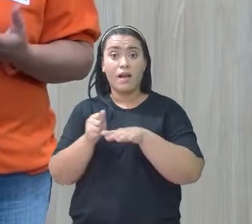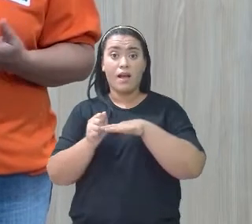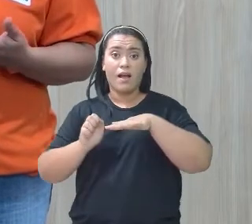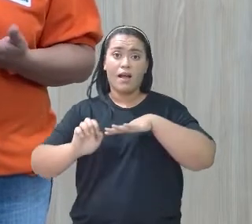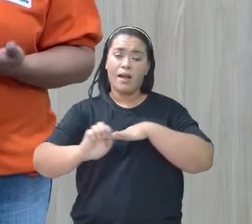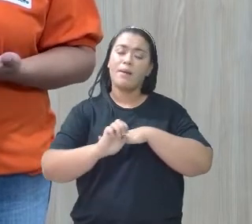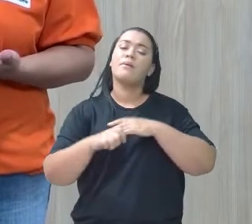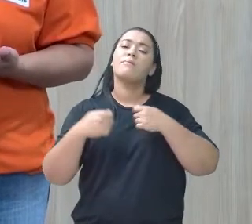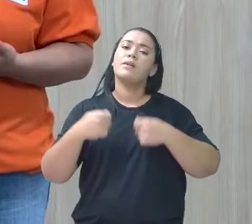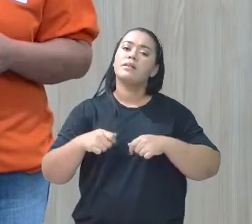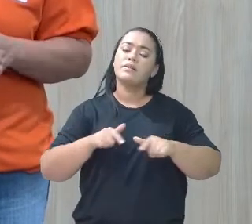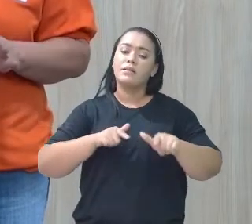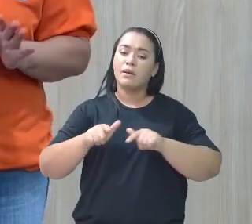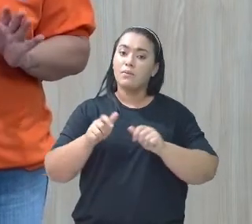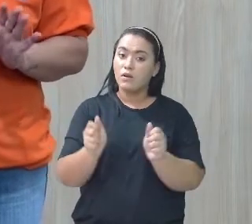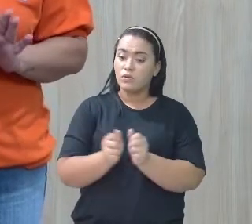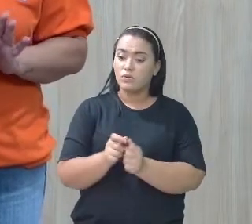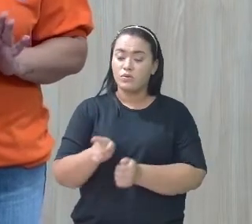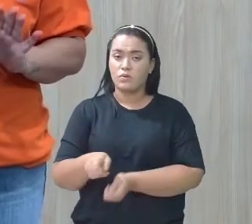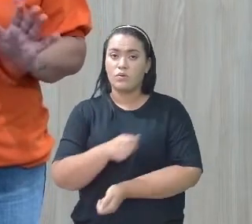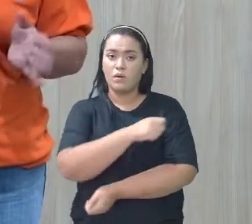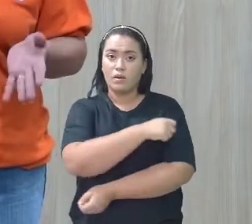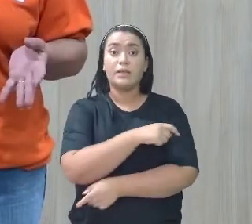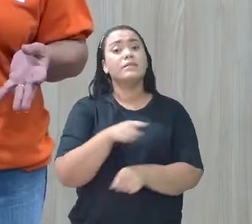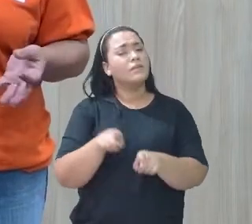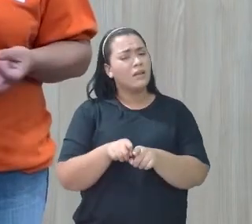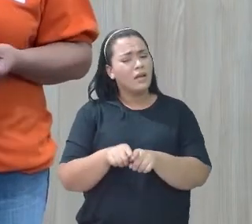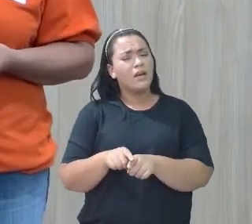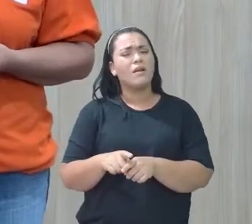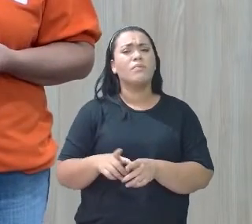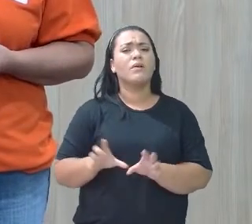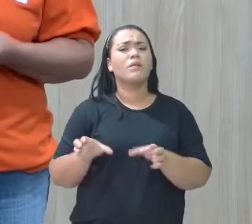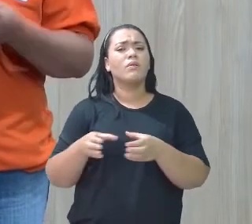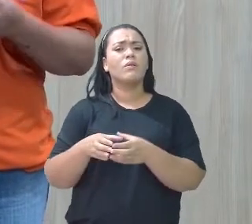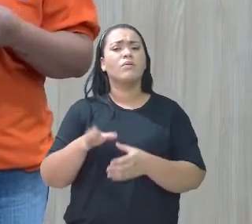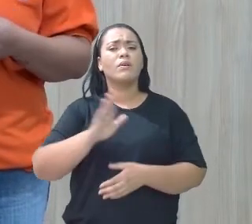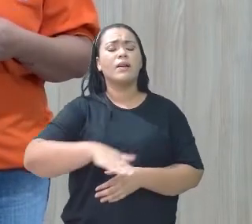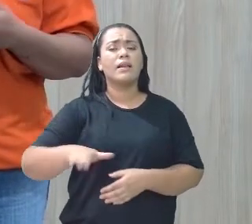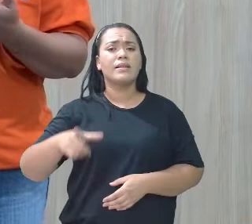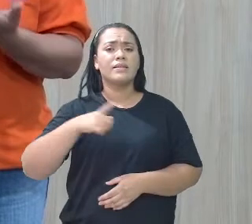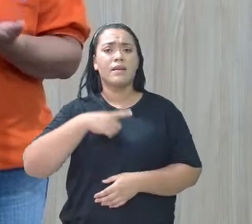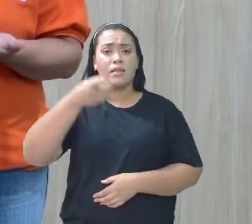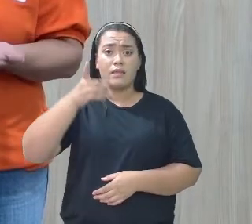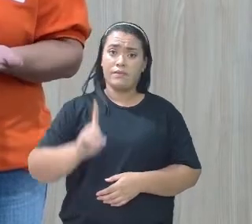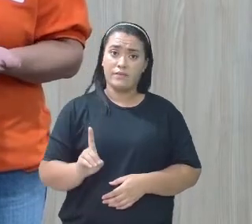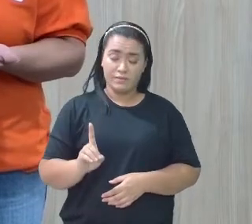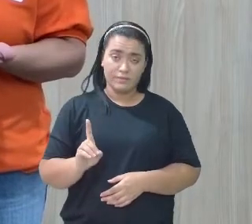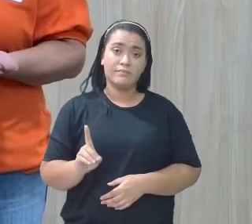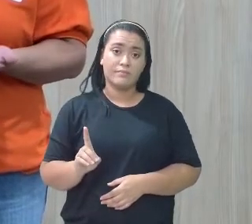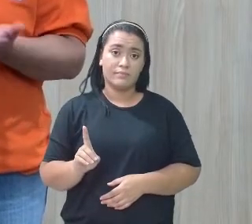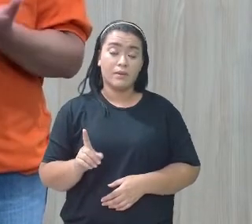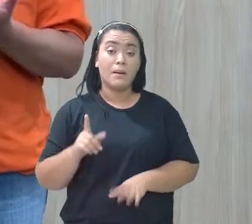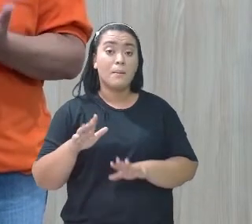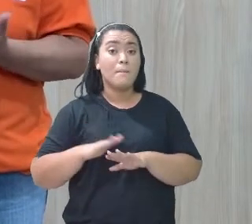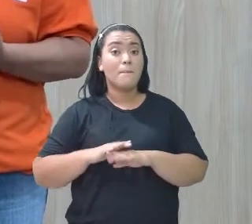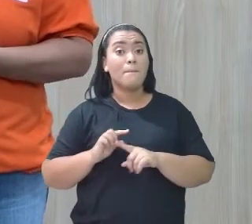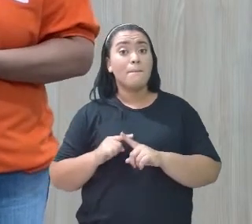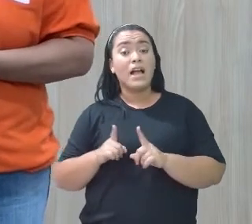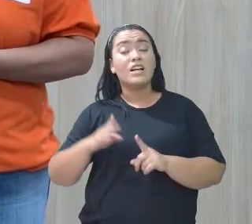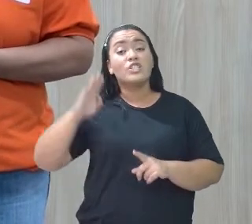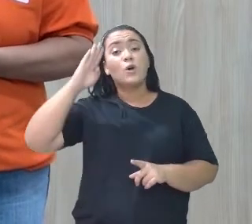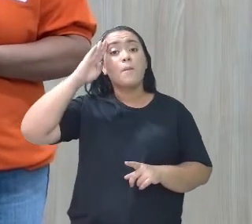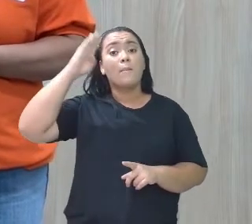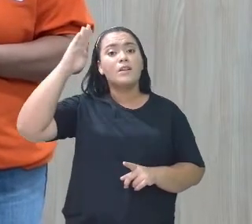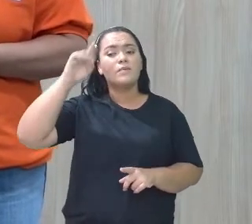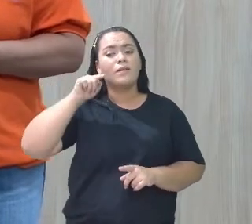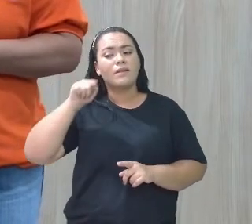pode deixar de trabalhar, tanto com todas as crianças com deficiência, mas principalmente com essa criança